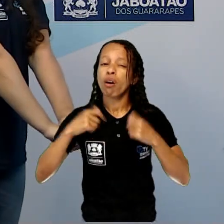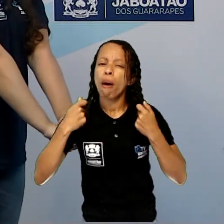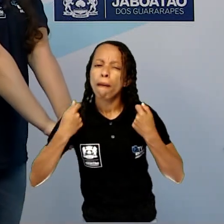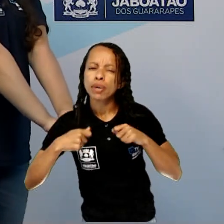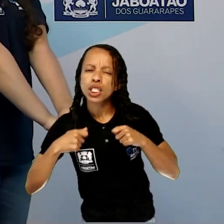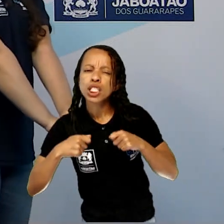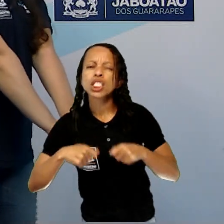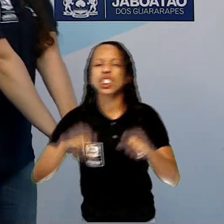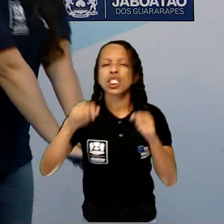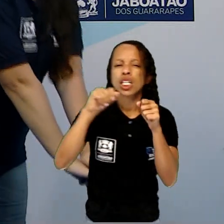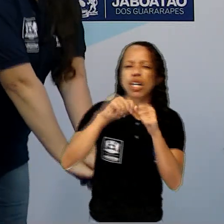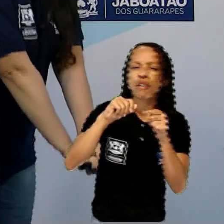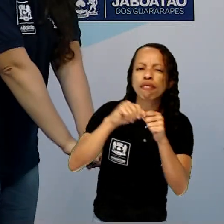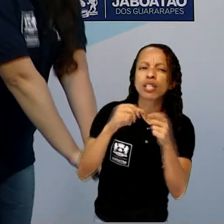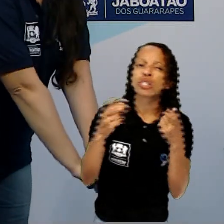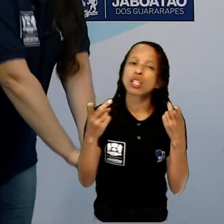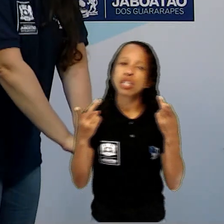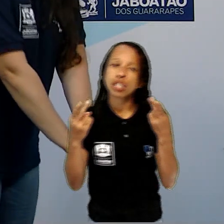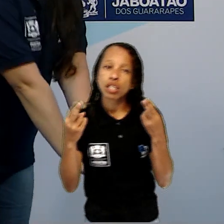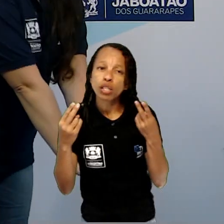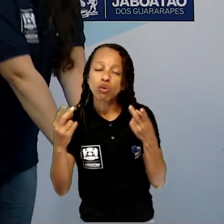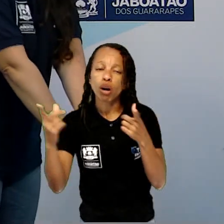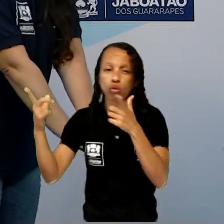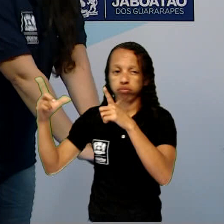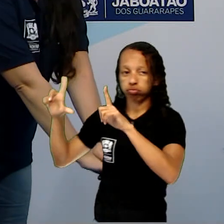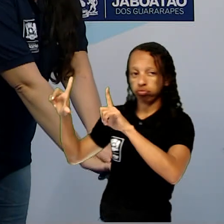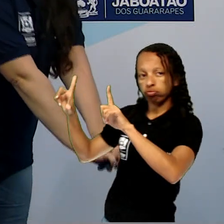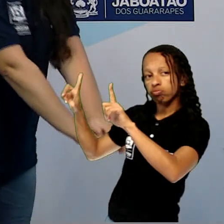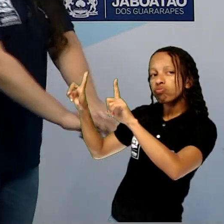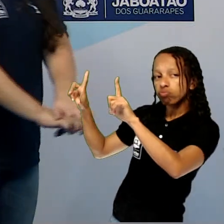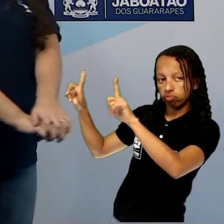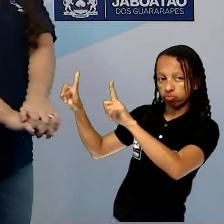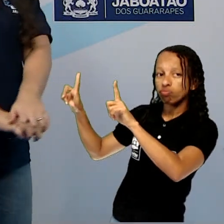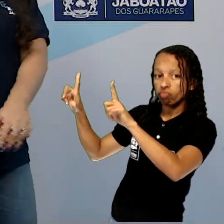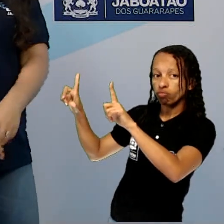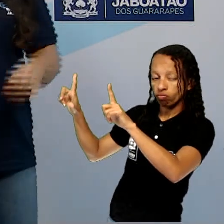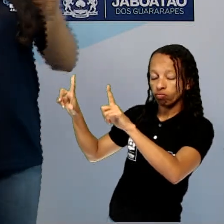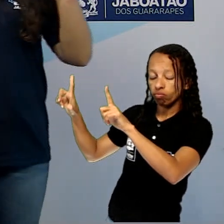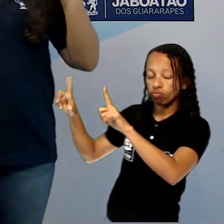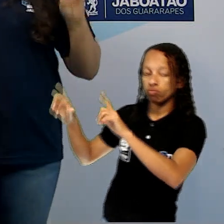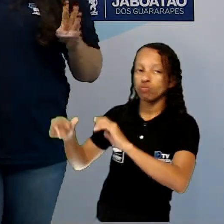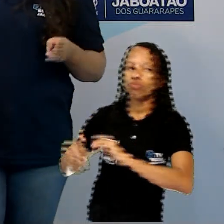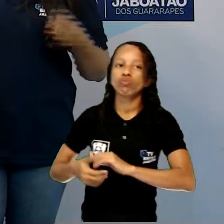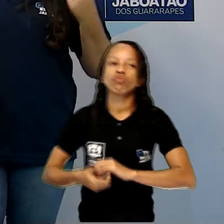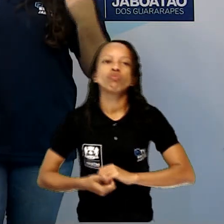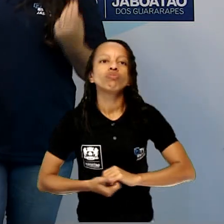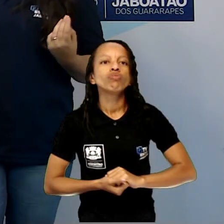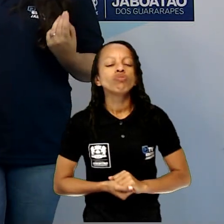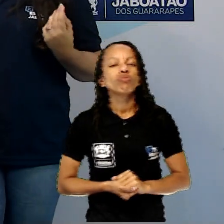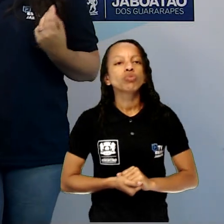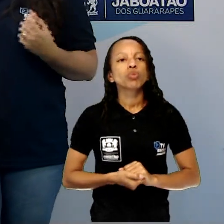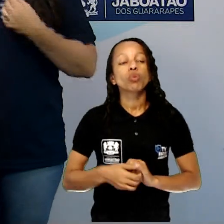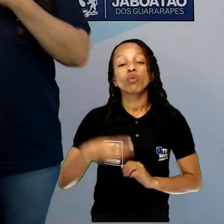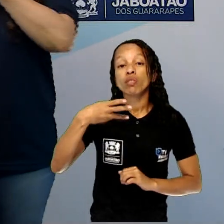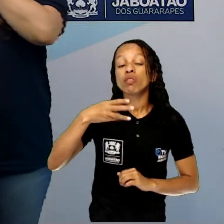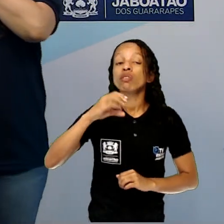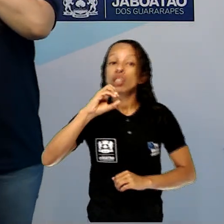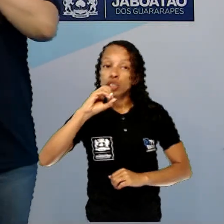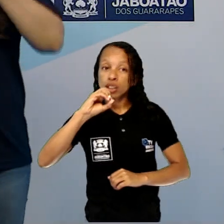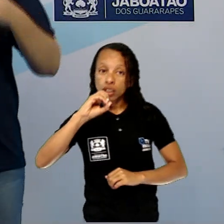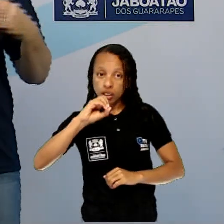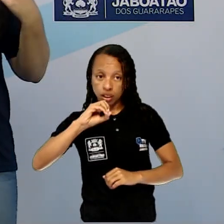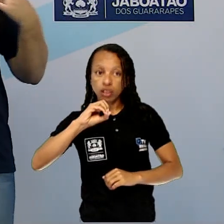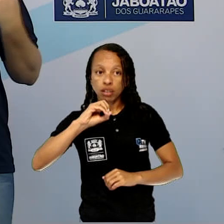estender o meu braço e vou pressionar com o meu tronco, tá? Realiza 30 compressões